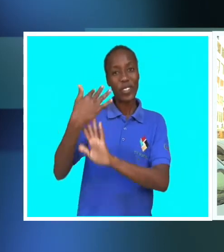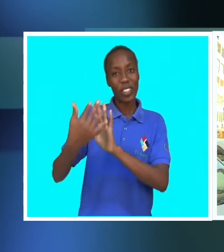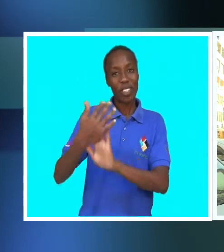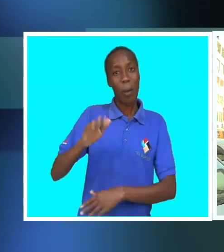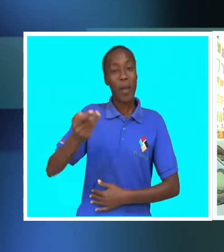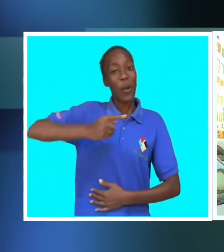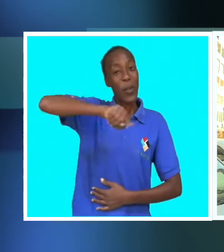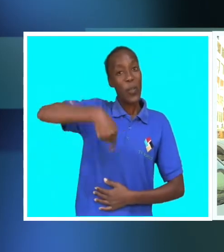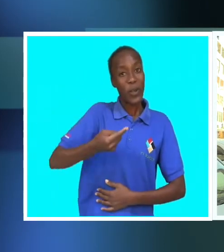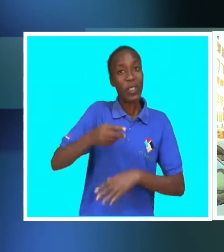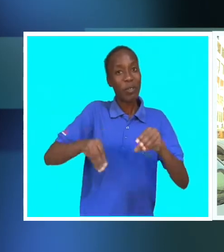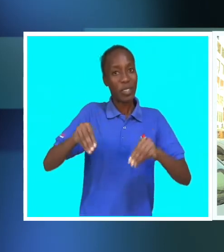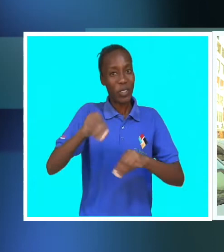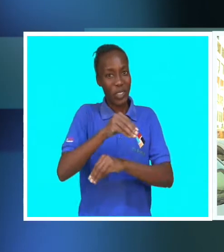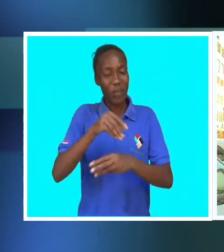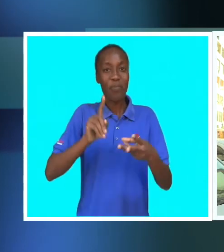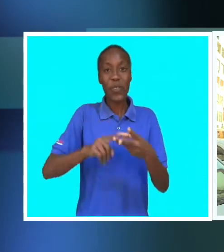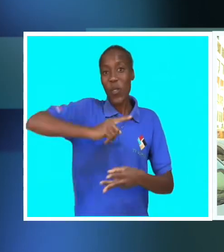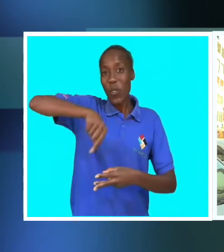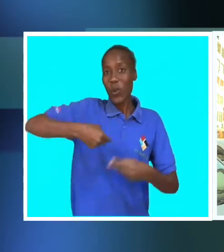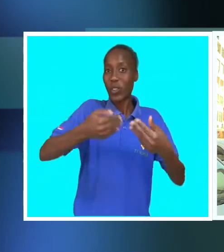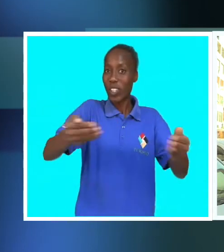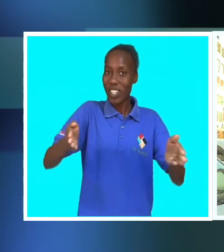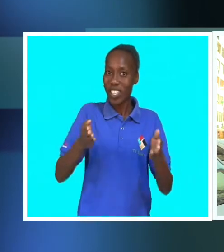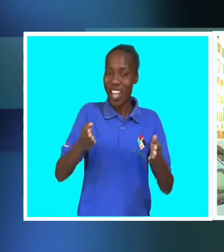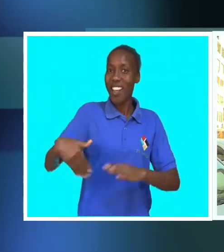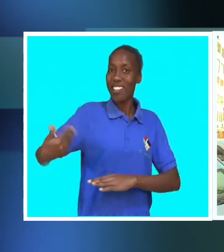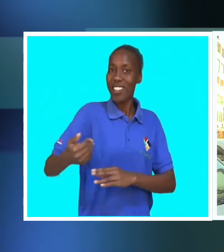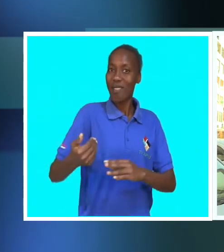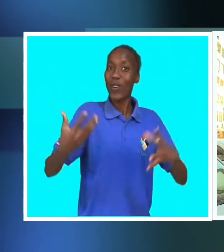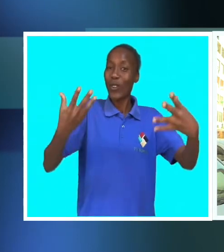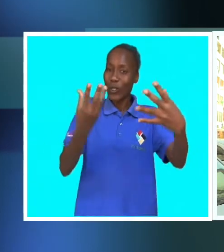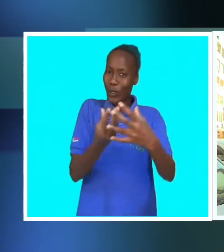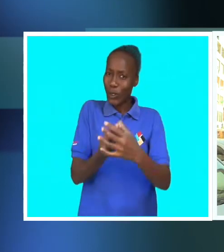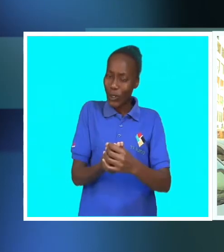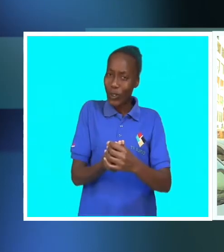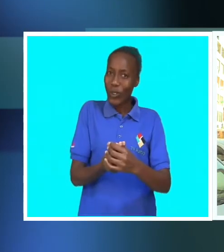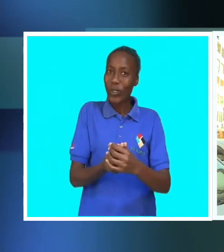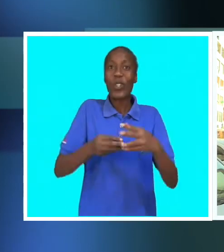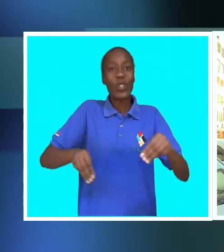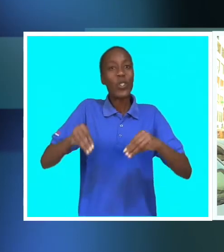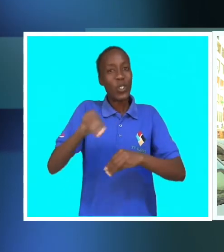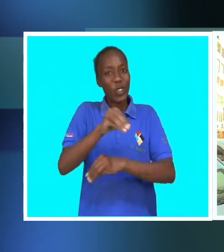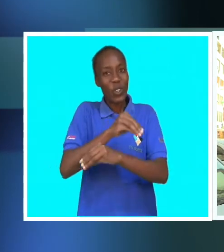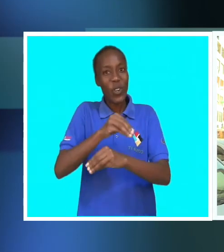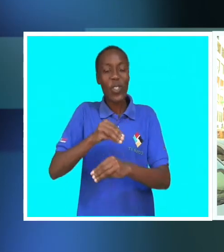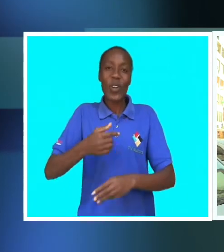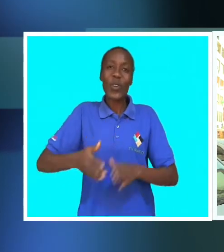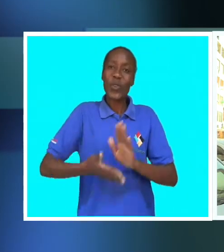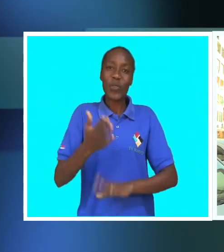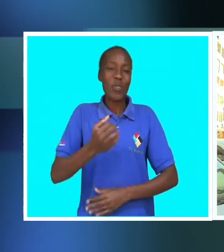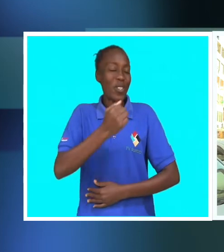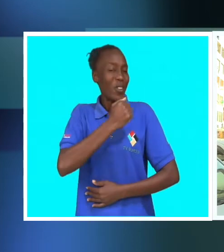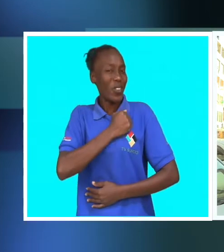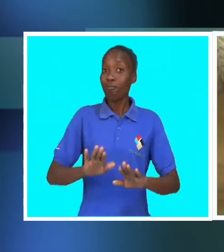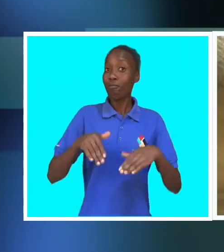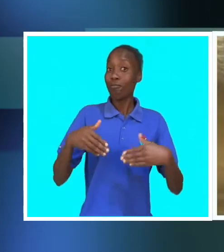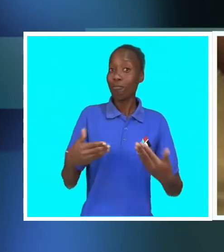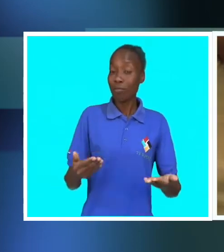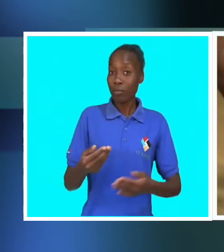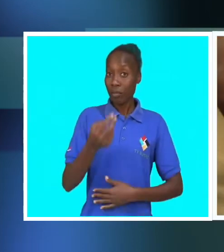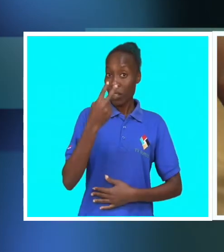dito para a gente jogar. Eles na sala, na geroninha, para a gente jogar. Tanto totobol, tanto totobol. Então, acabei me inspirando assim mesmo.